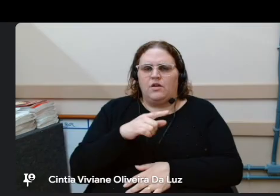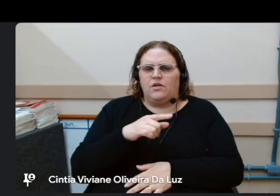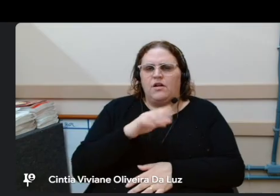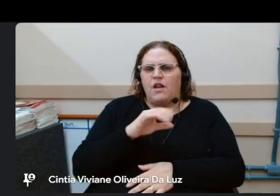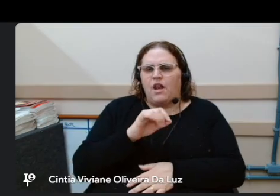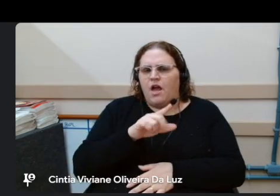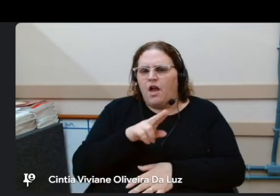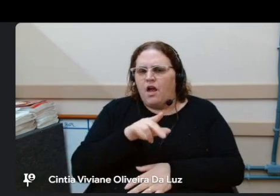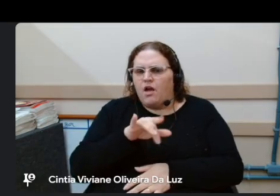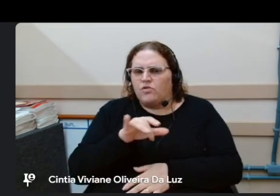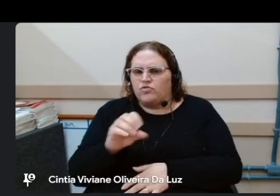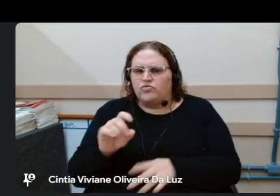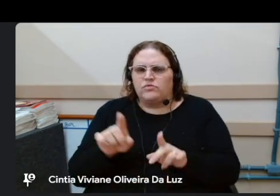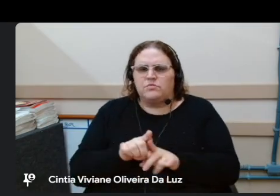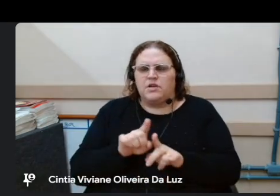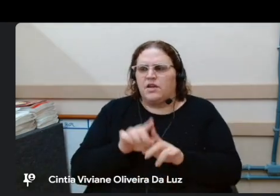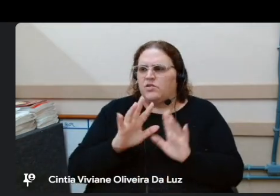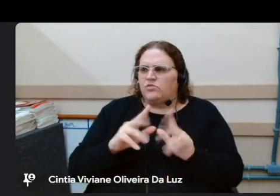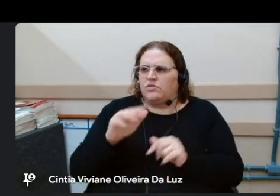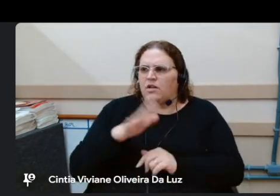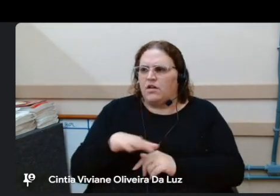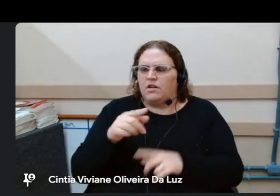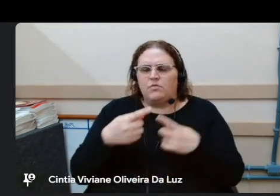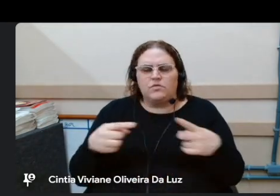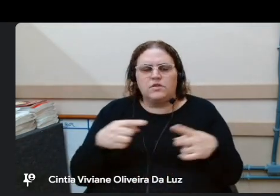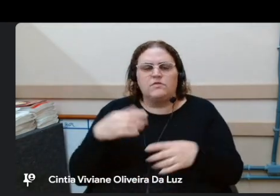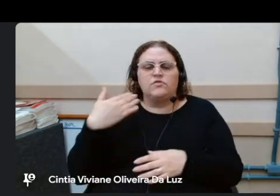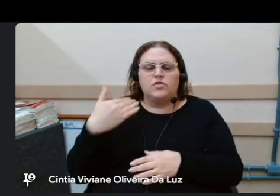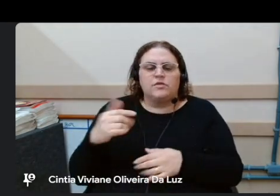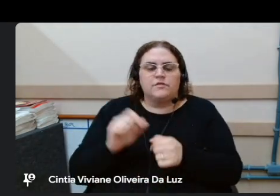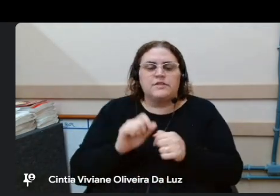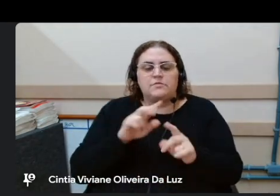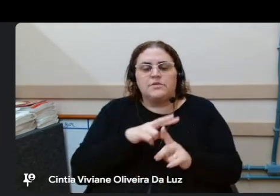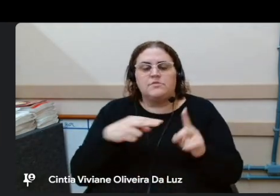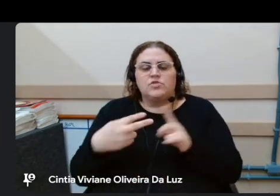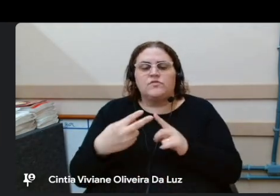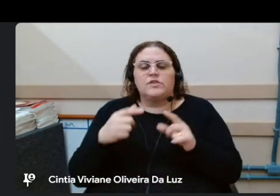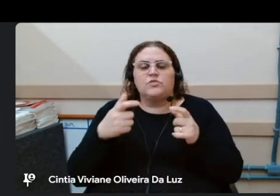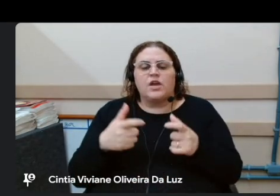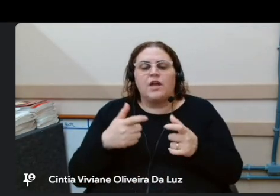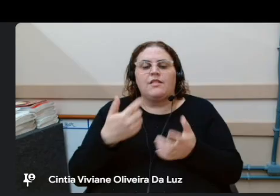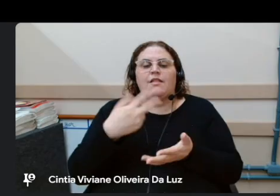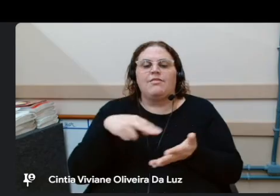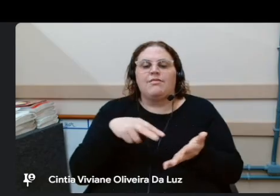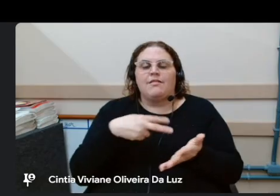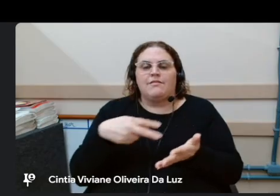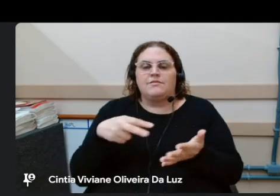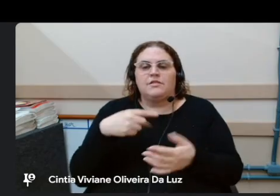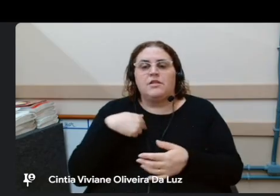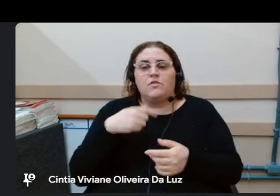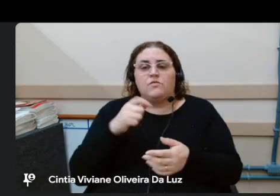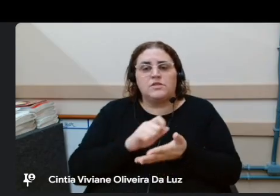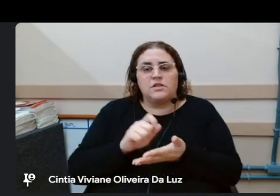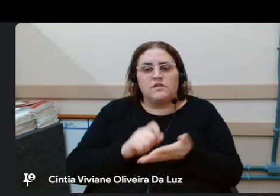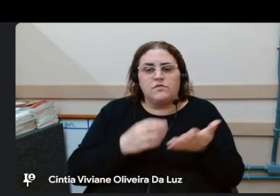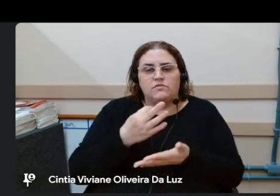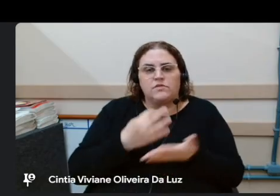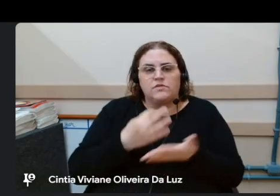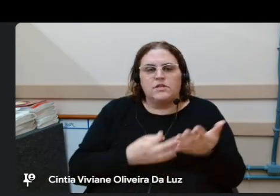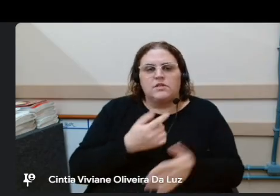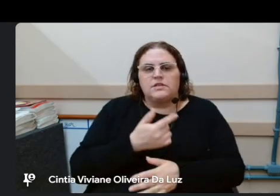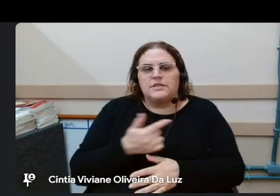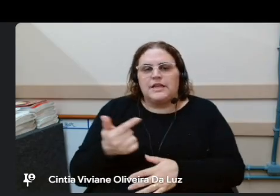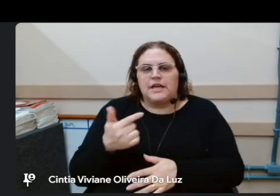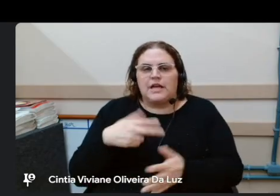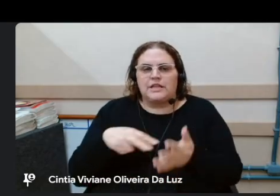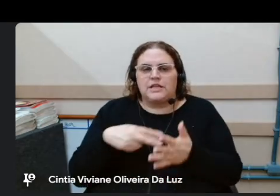escrever o Cláudio levitan da área da música e eu fui chamado para escrever sobre a perspectiva da dança e eu escrevi